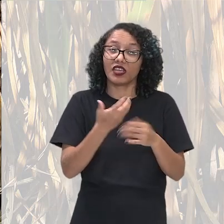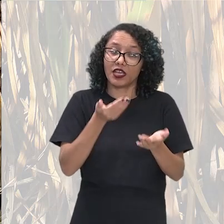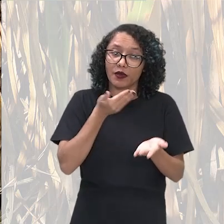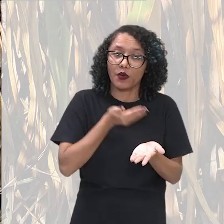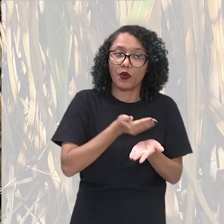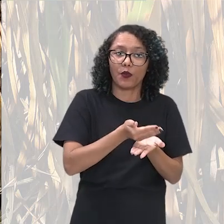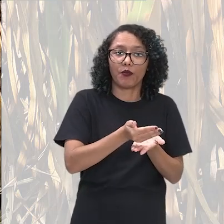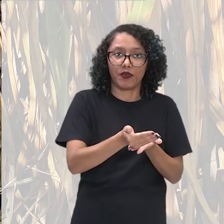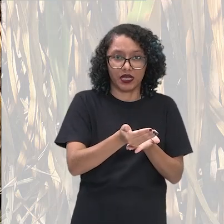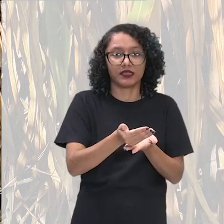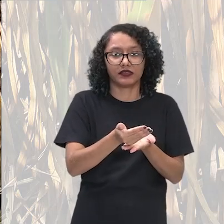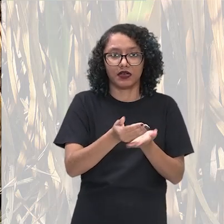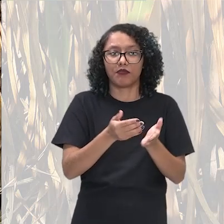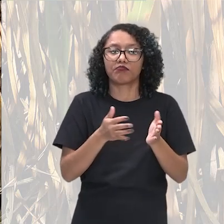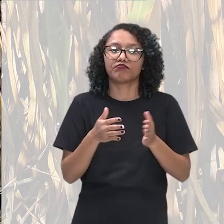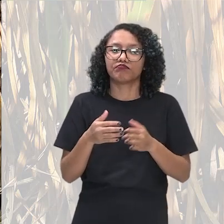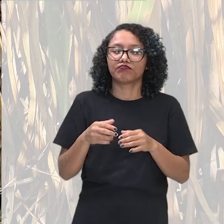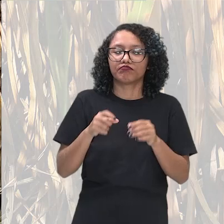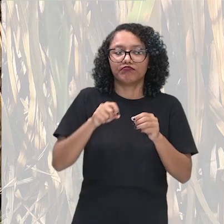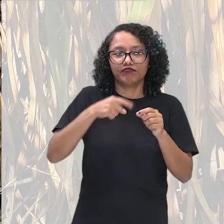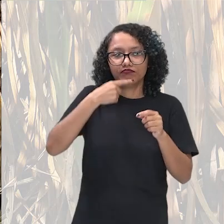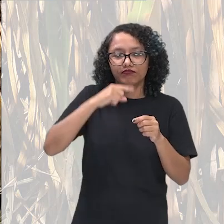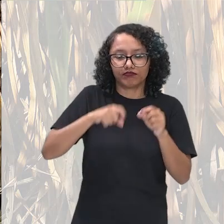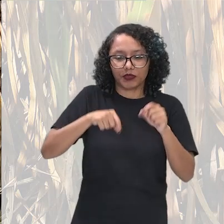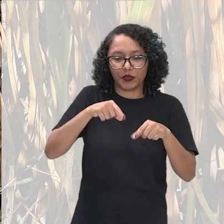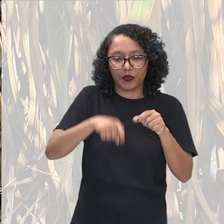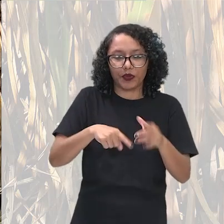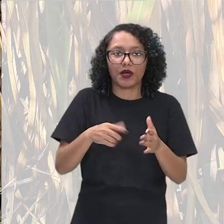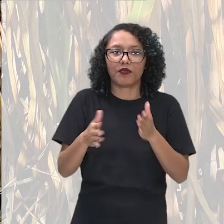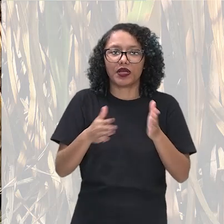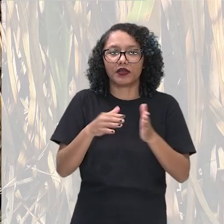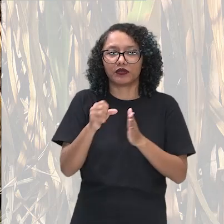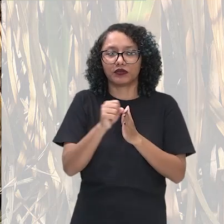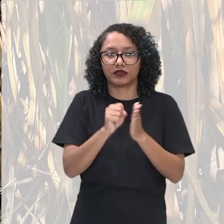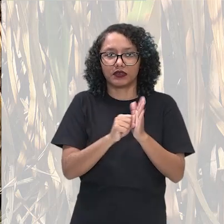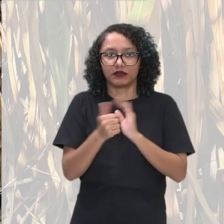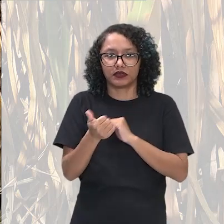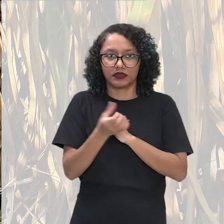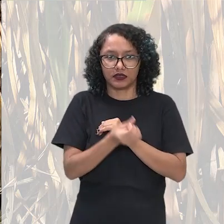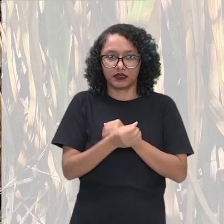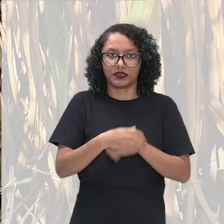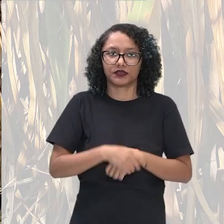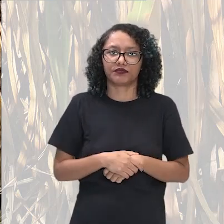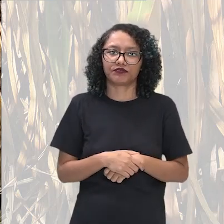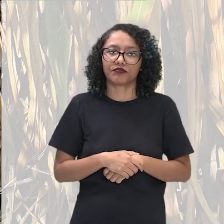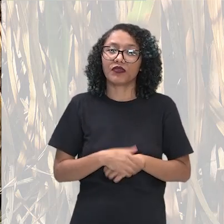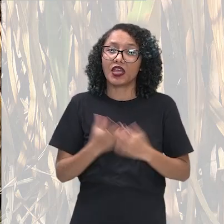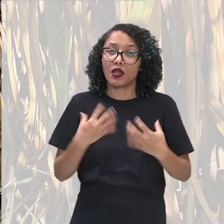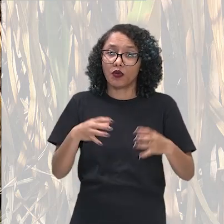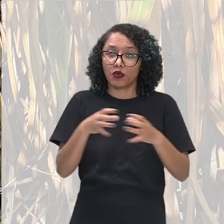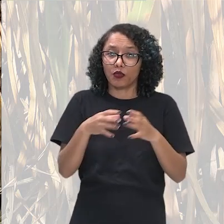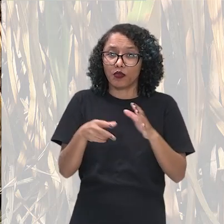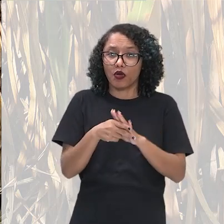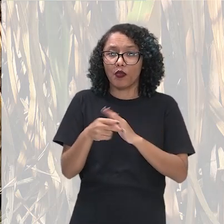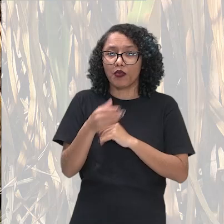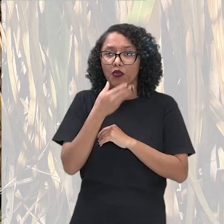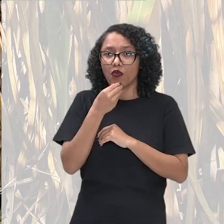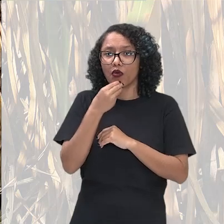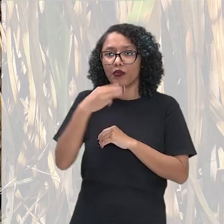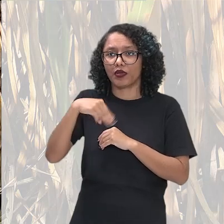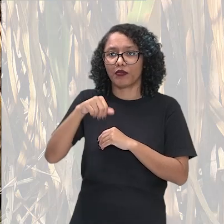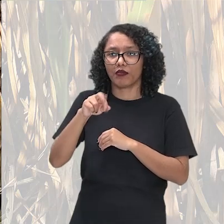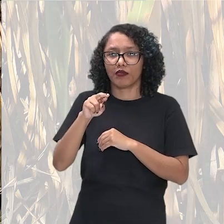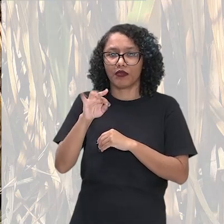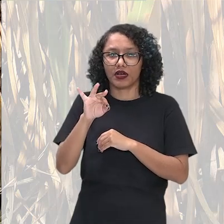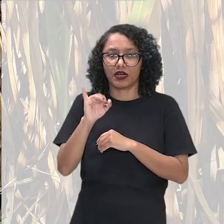no século XVI, com a expedição de Martim Afonso de Souza em 1532, chamado